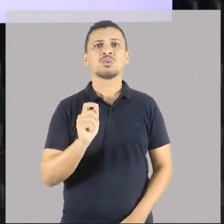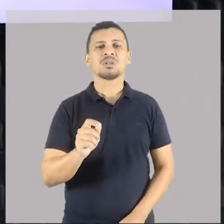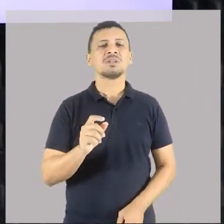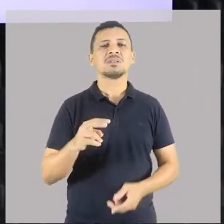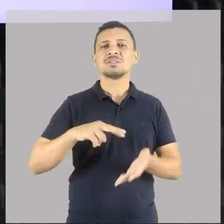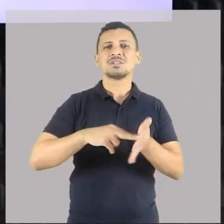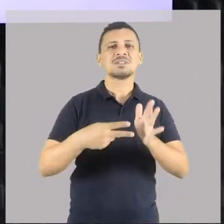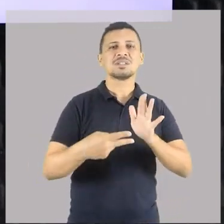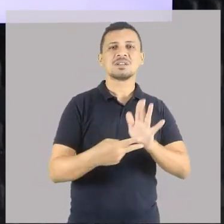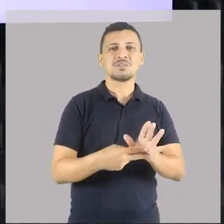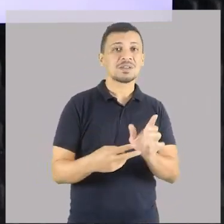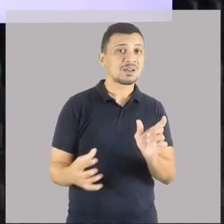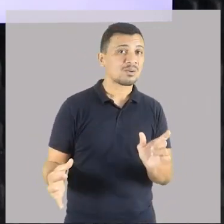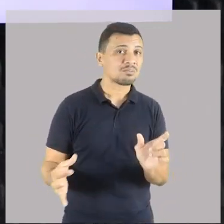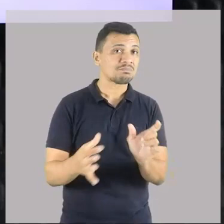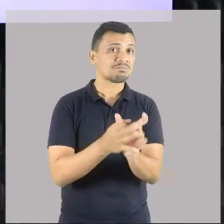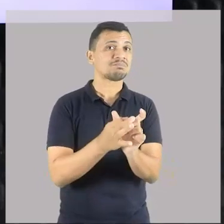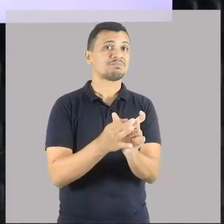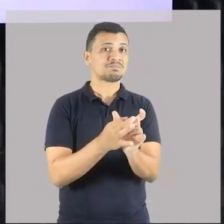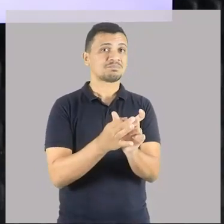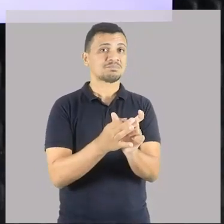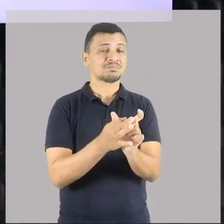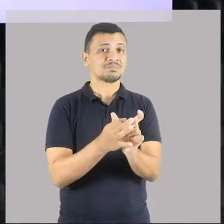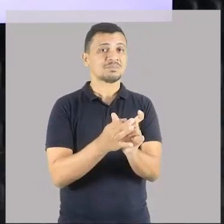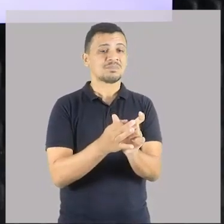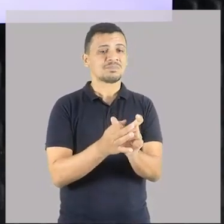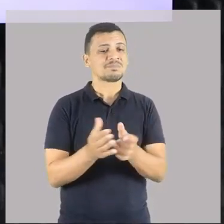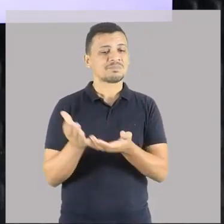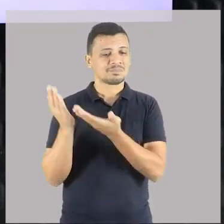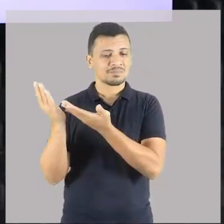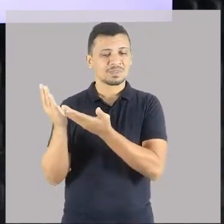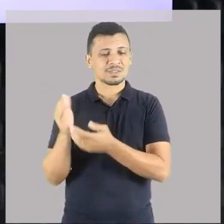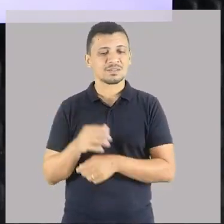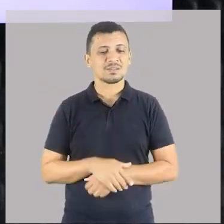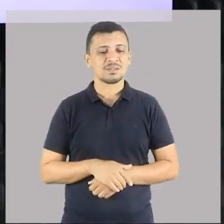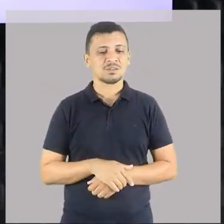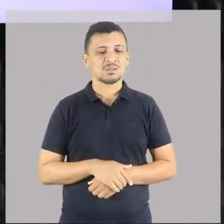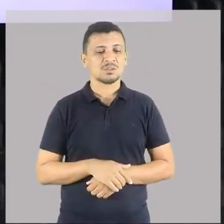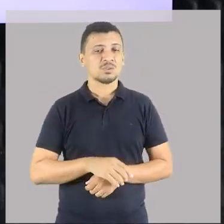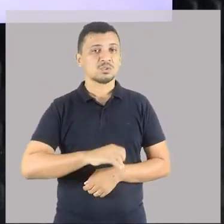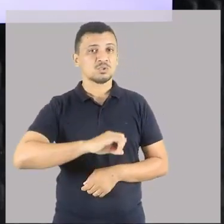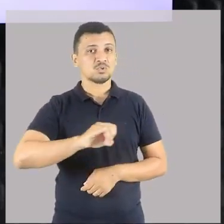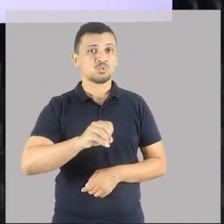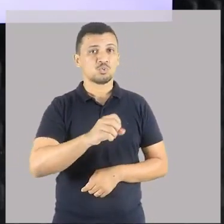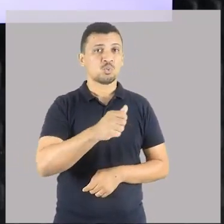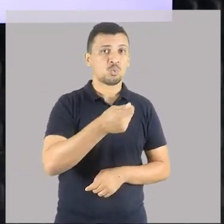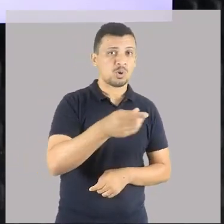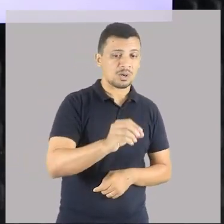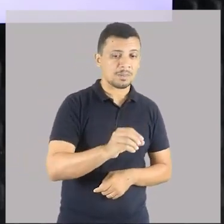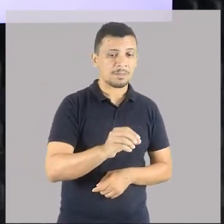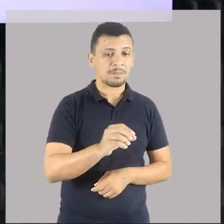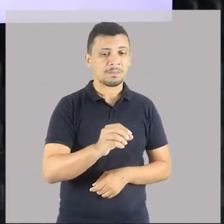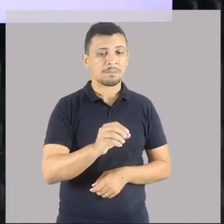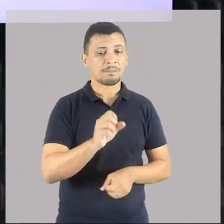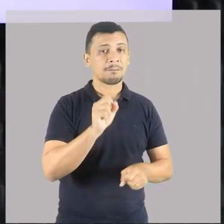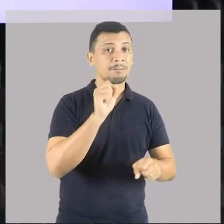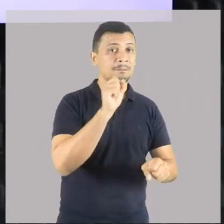síndeto, que significa conexão. Conjunção, nesse caso aí. Aí, no caso, ó, João para e